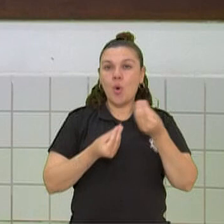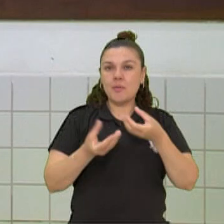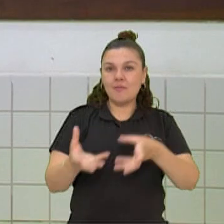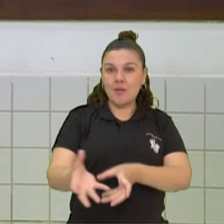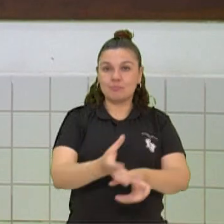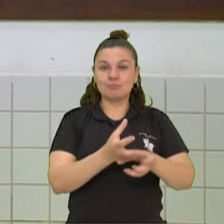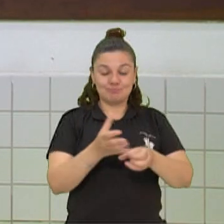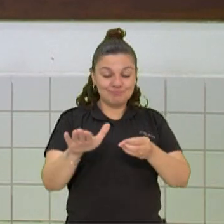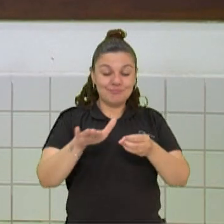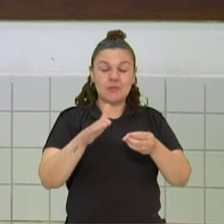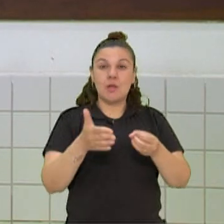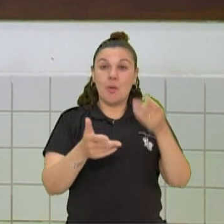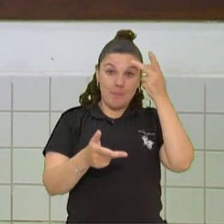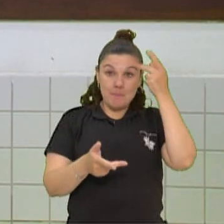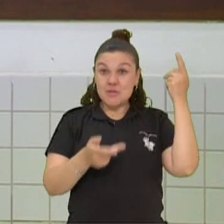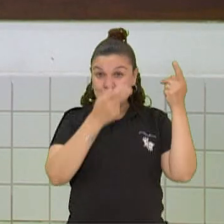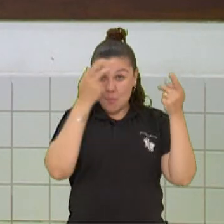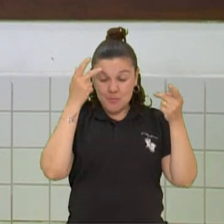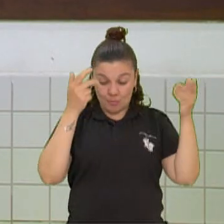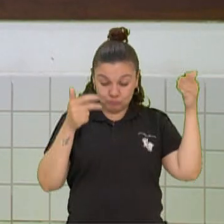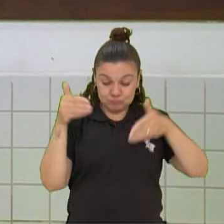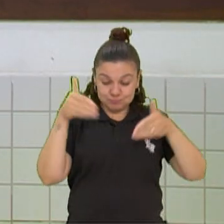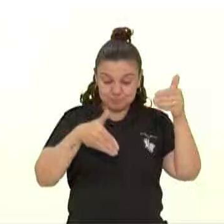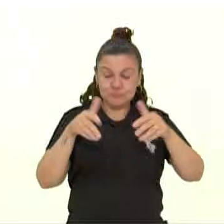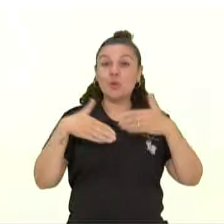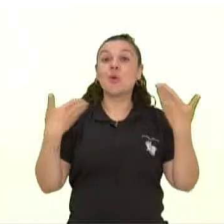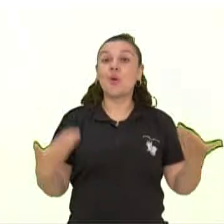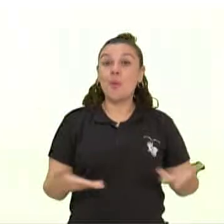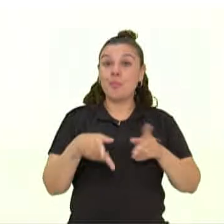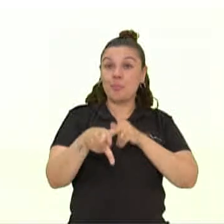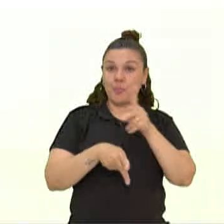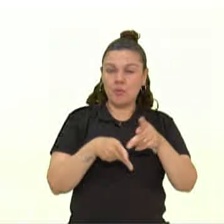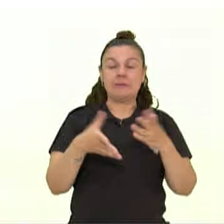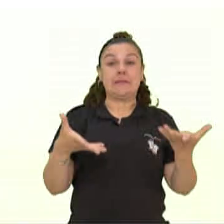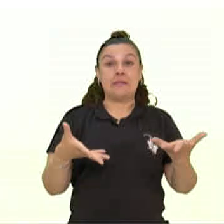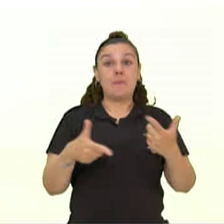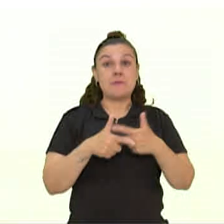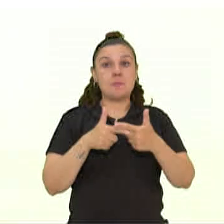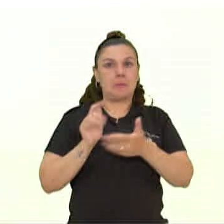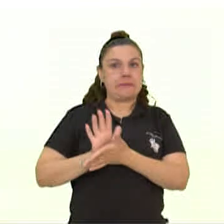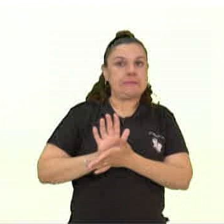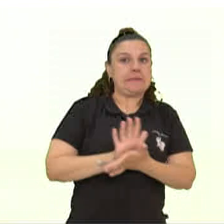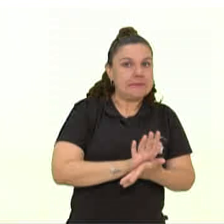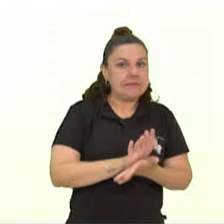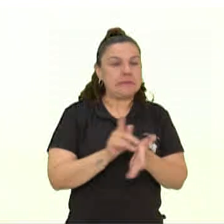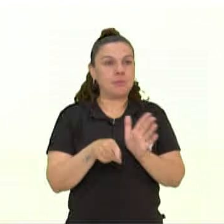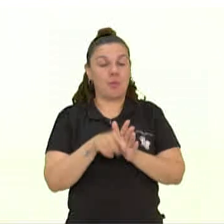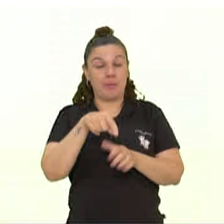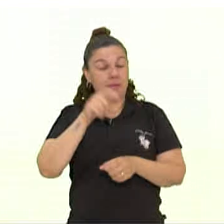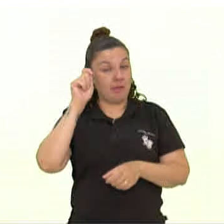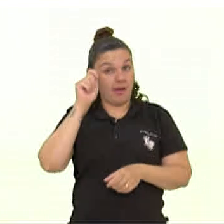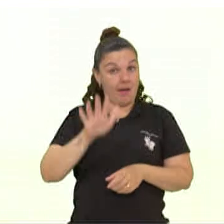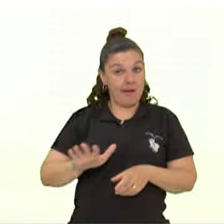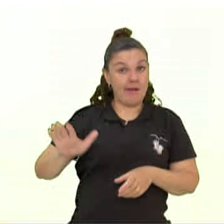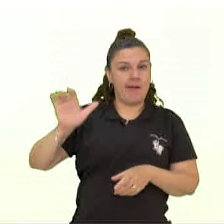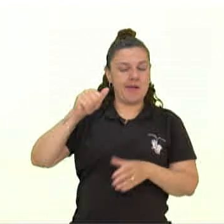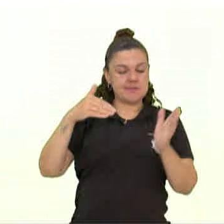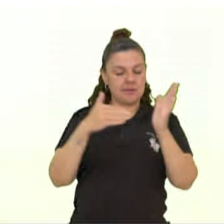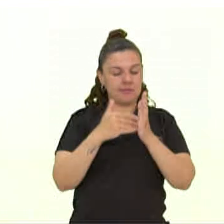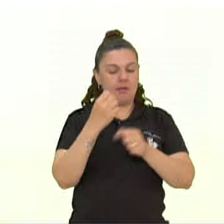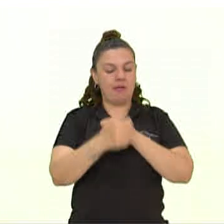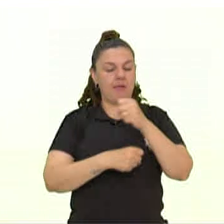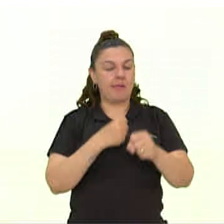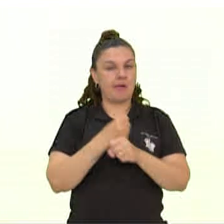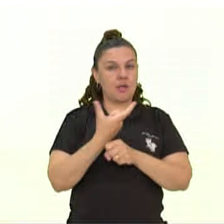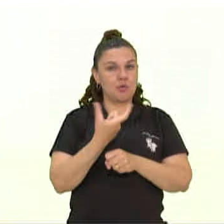esse contingente populacional. Essa pressão populacional, para o continente asiático, até